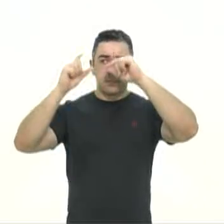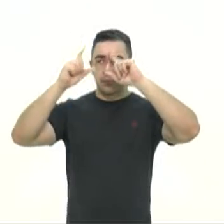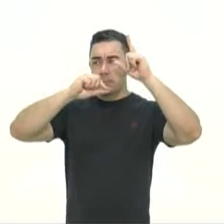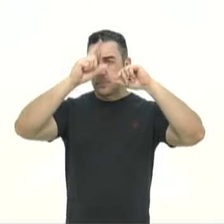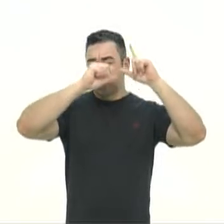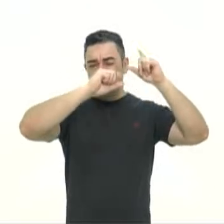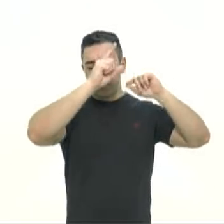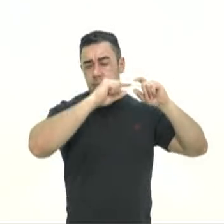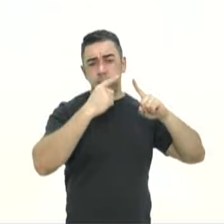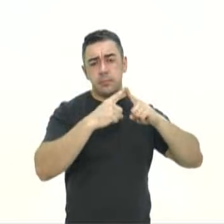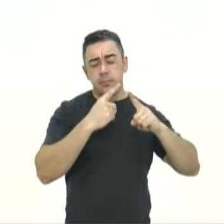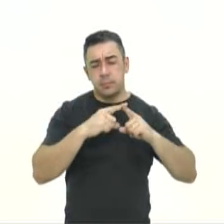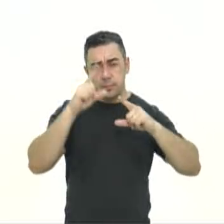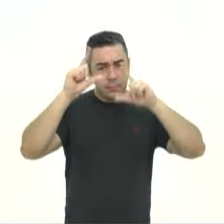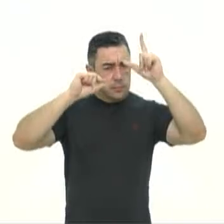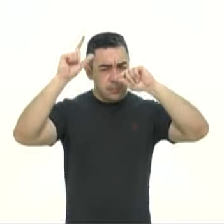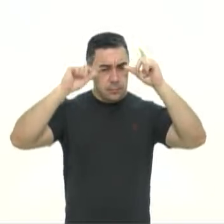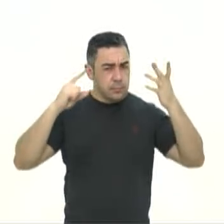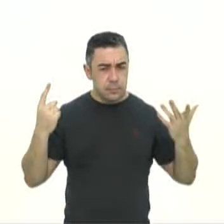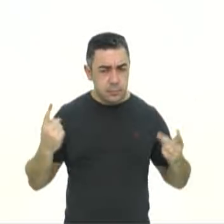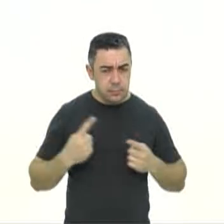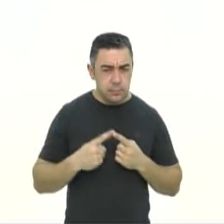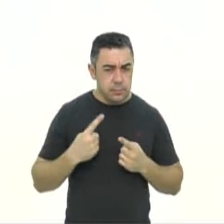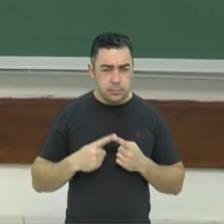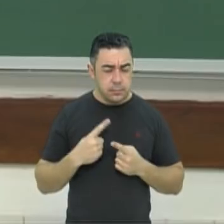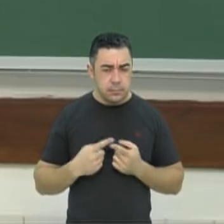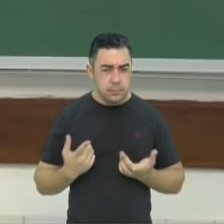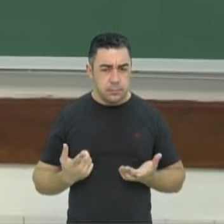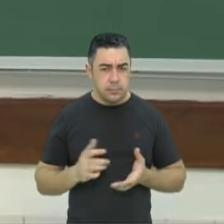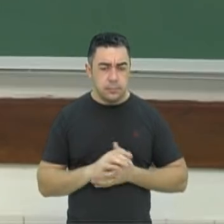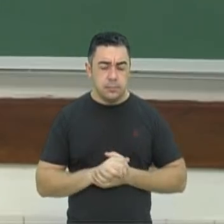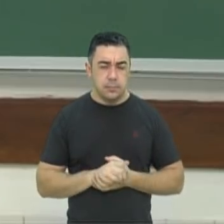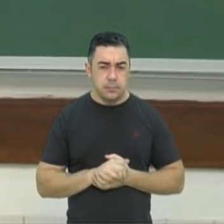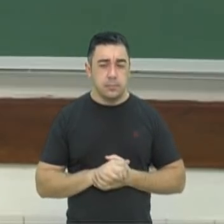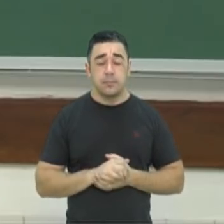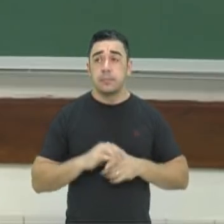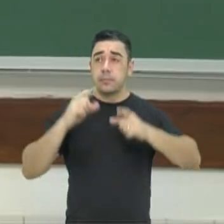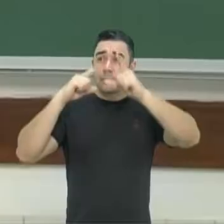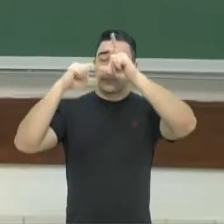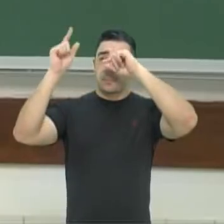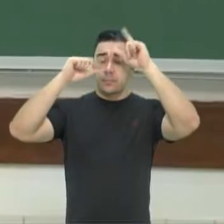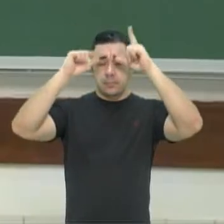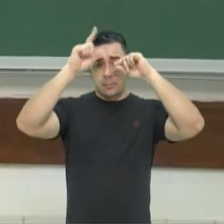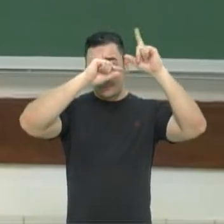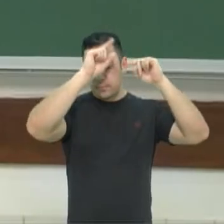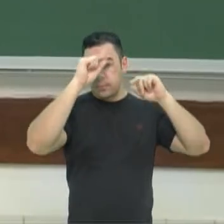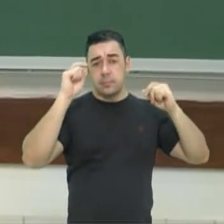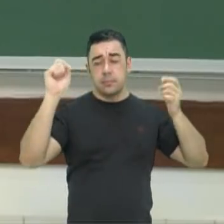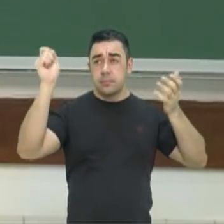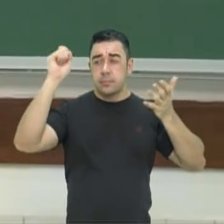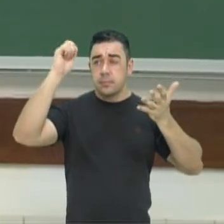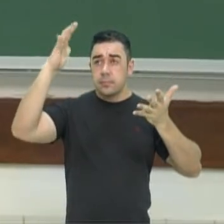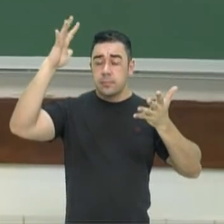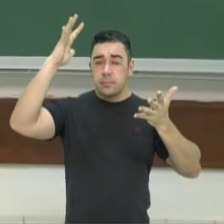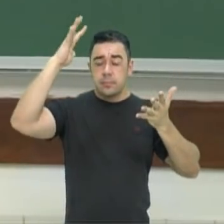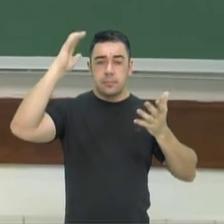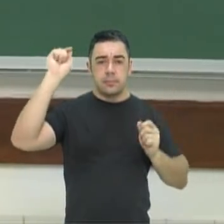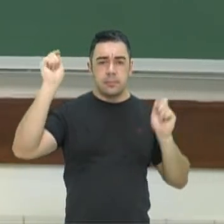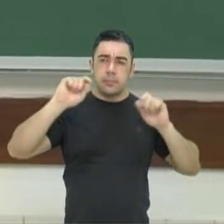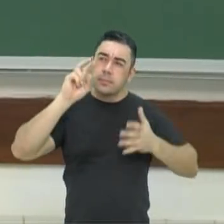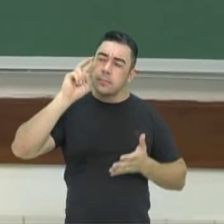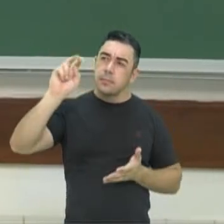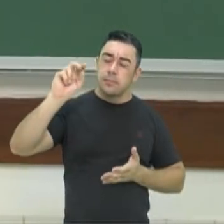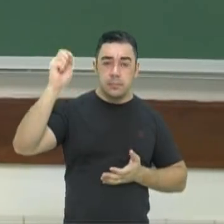que estrelas? Por que será que ele está usando estrelas? Porque a estrela, ela é clara e reflete a